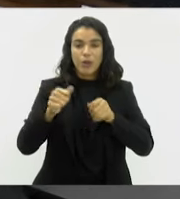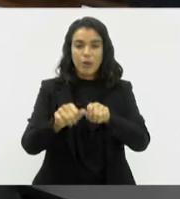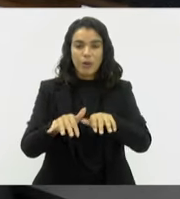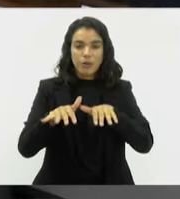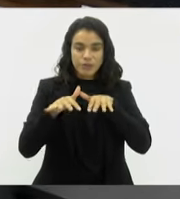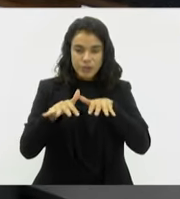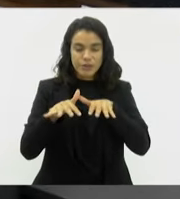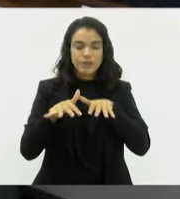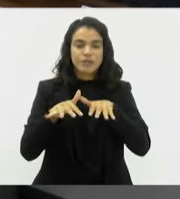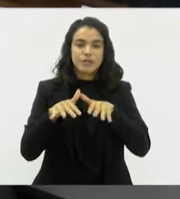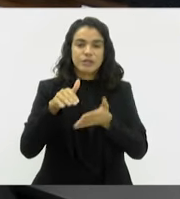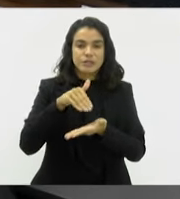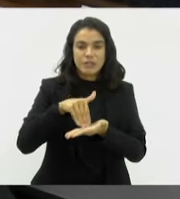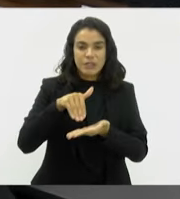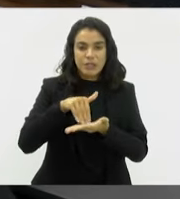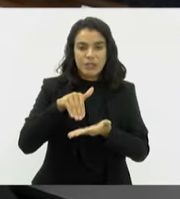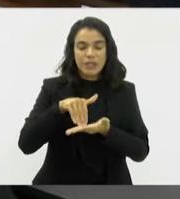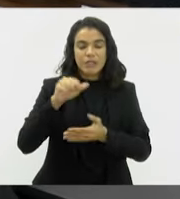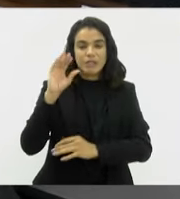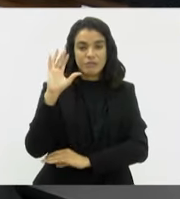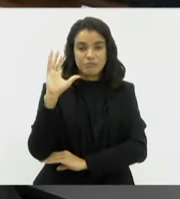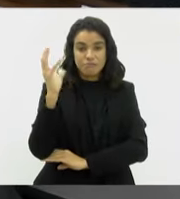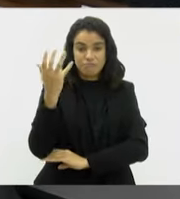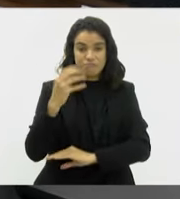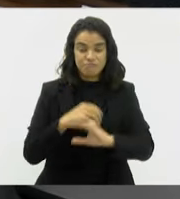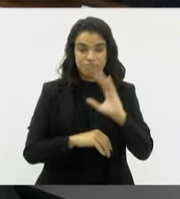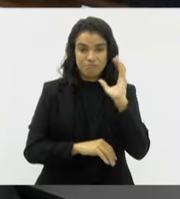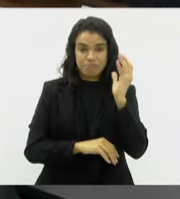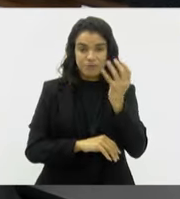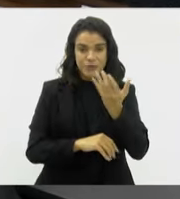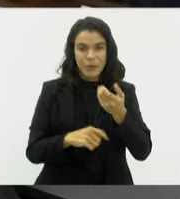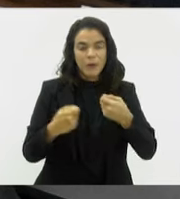de Meio Ambiente, então hoje eu vou